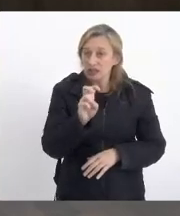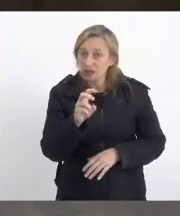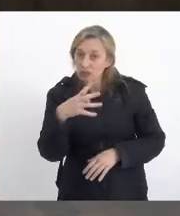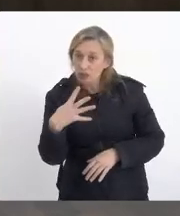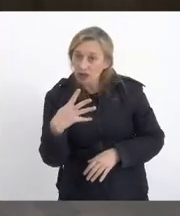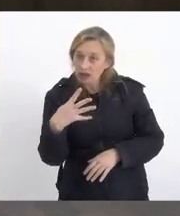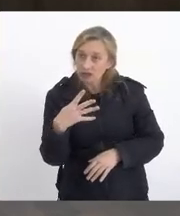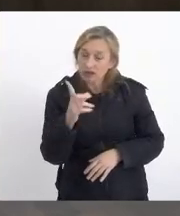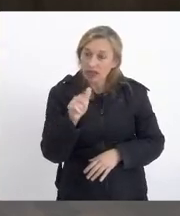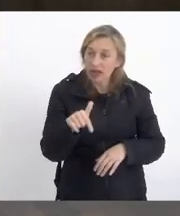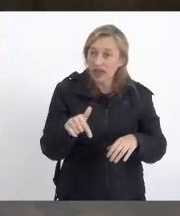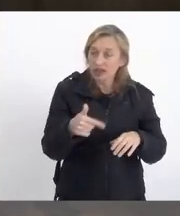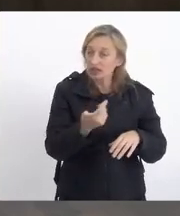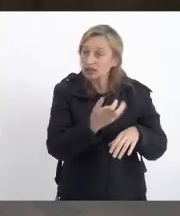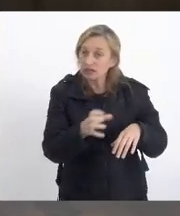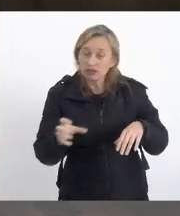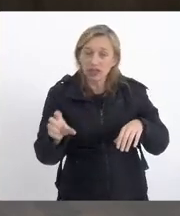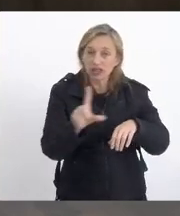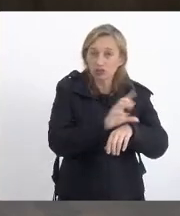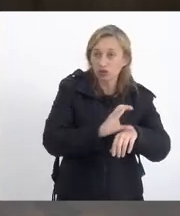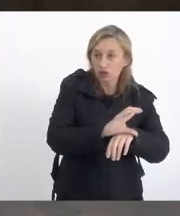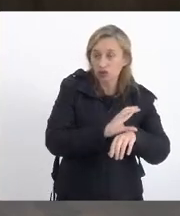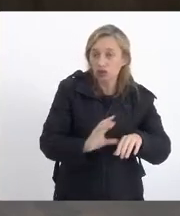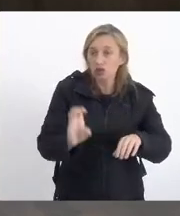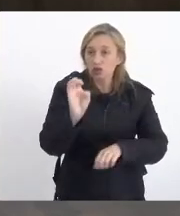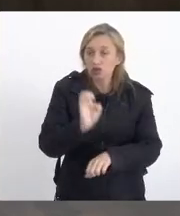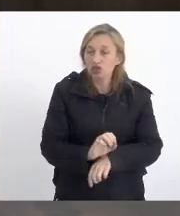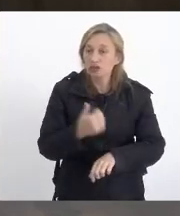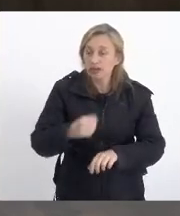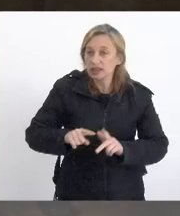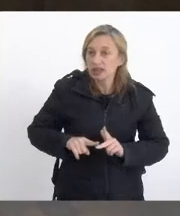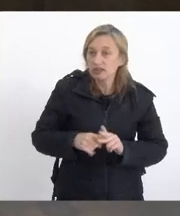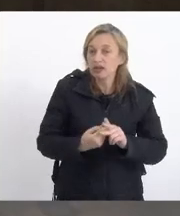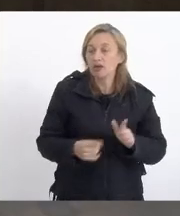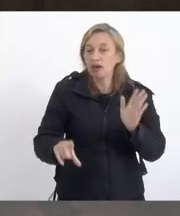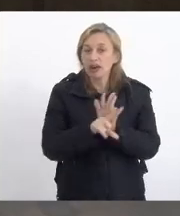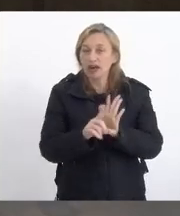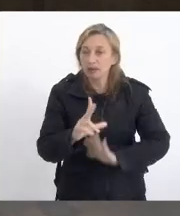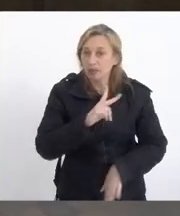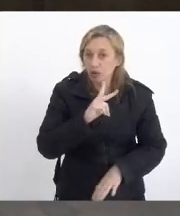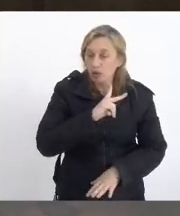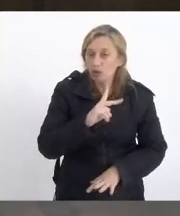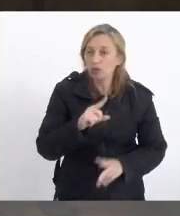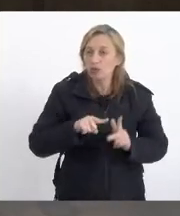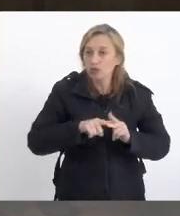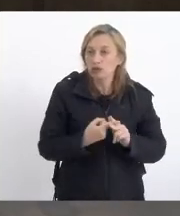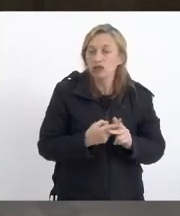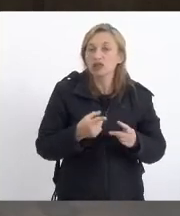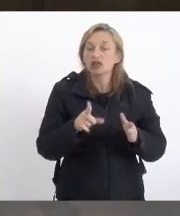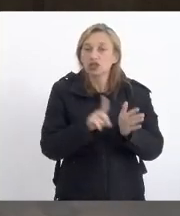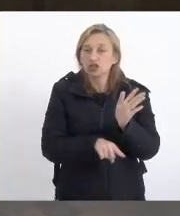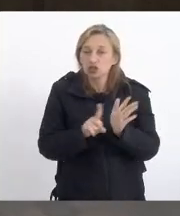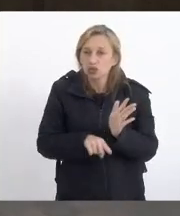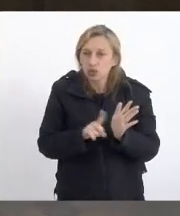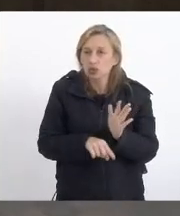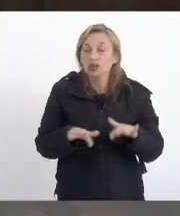13.954 é inconstitucional, porque o Estado ele tem que regular uma lei própria, regulamentando esse desconto. Tá? Então, se já tem